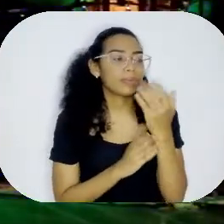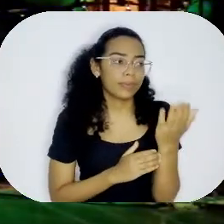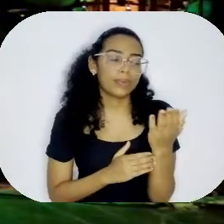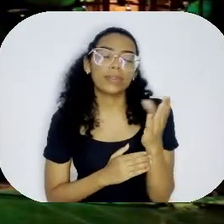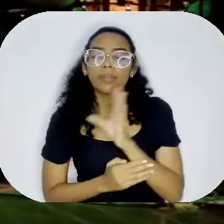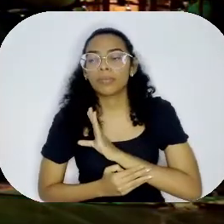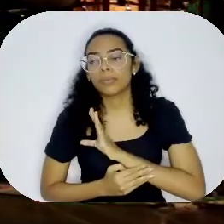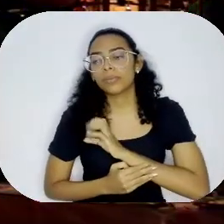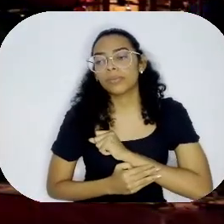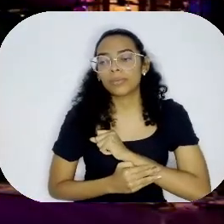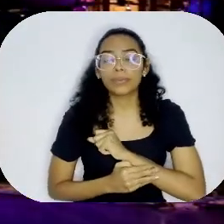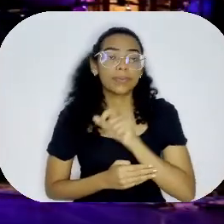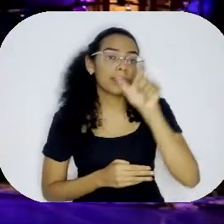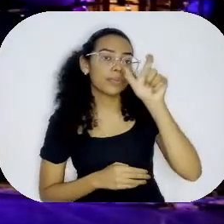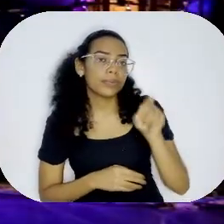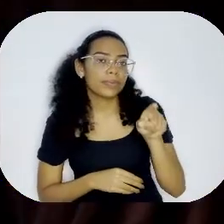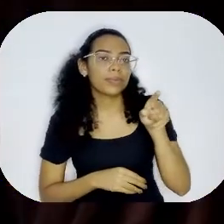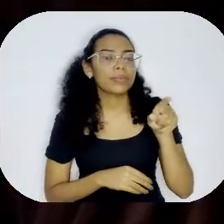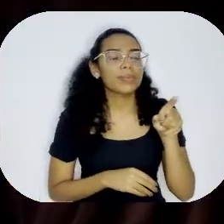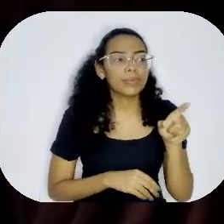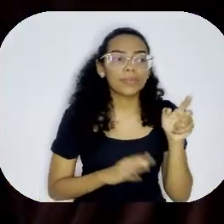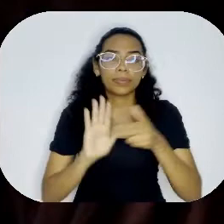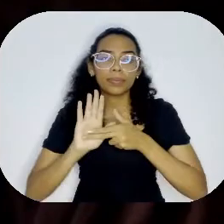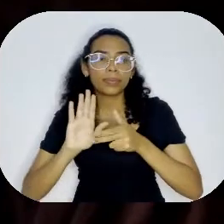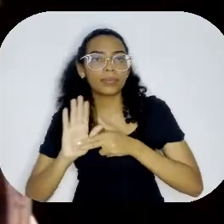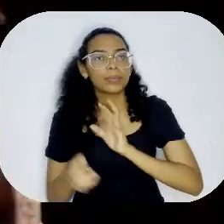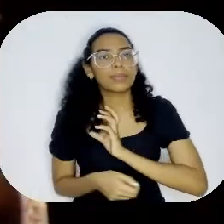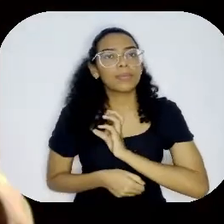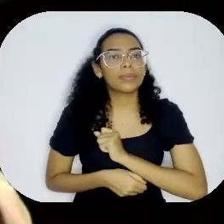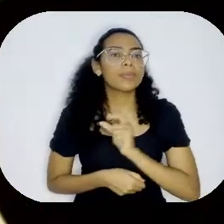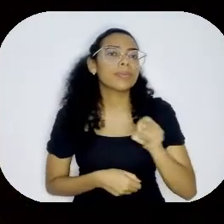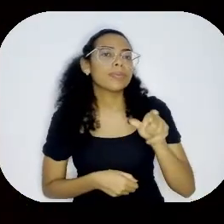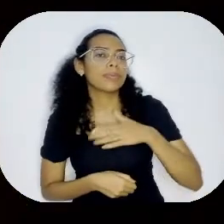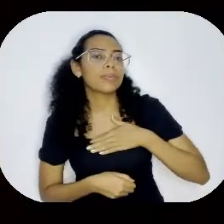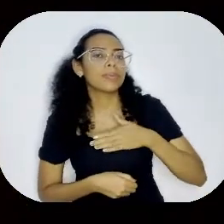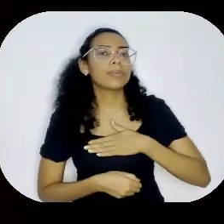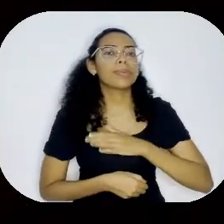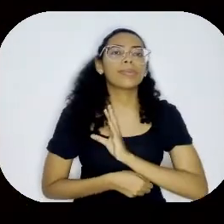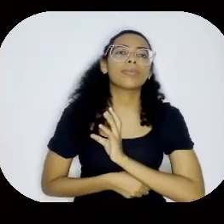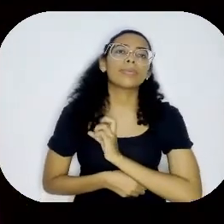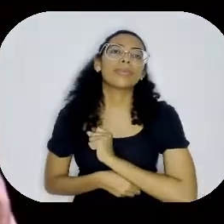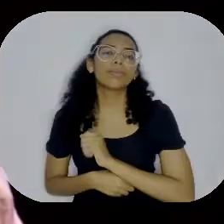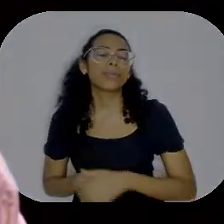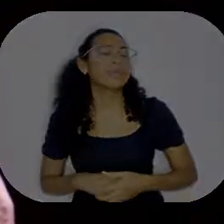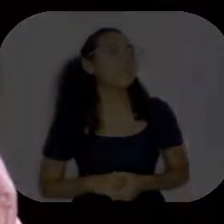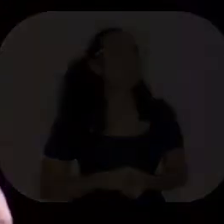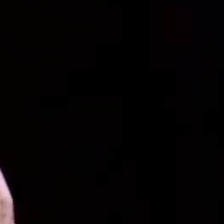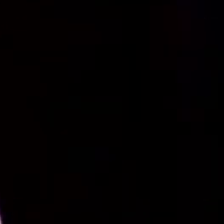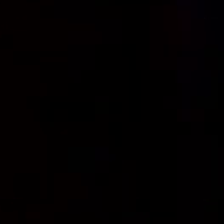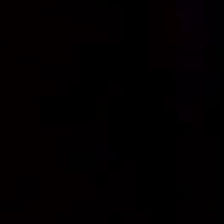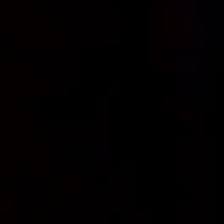ó meu amor, cedo amor, cedro, ó meu amor.